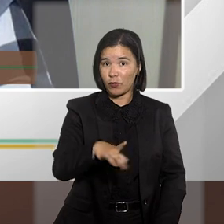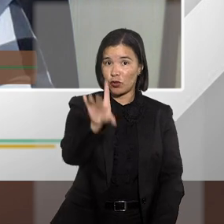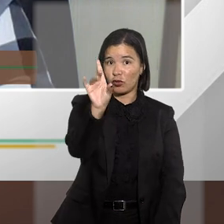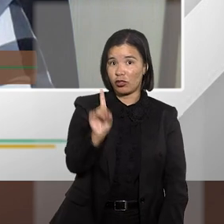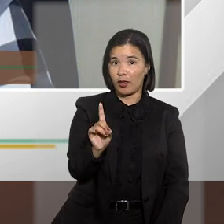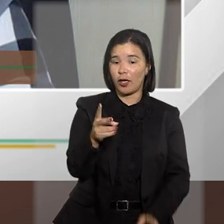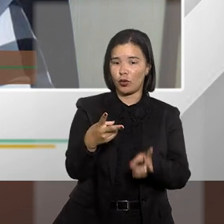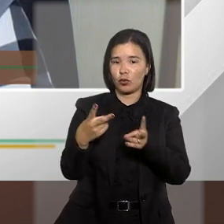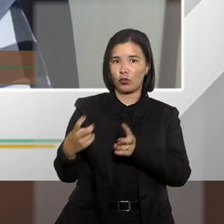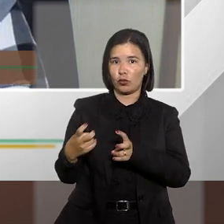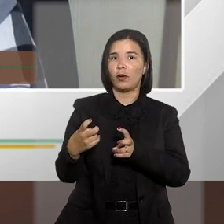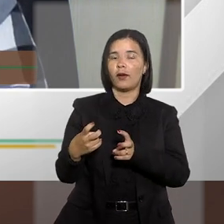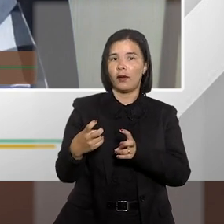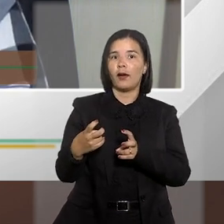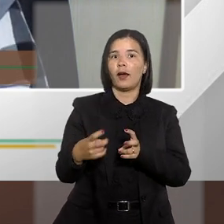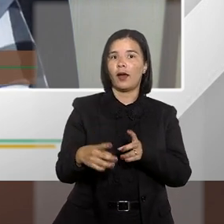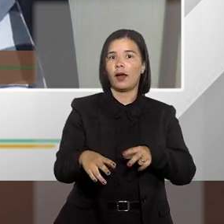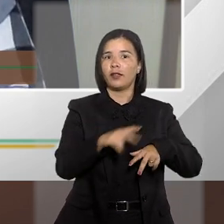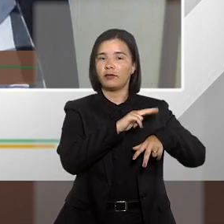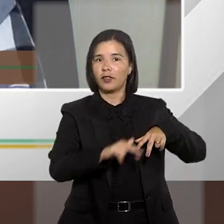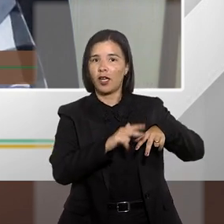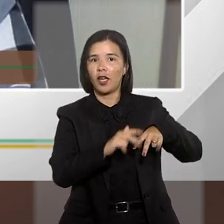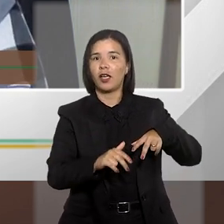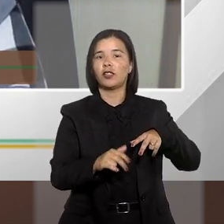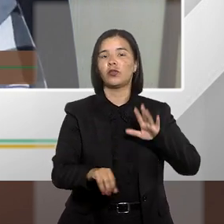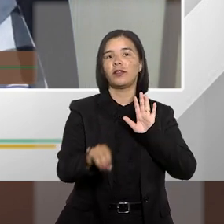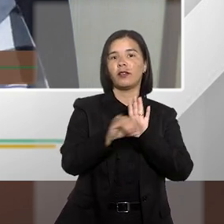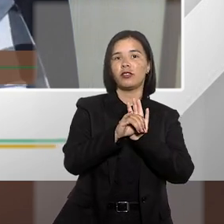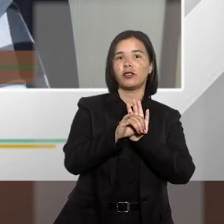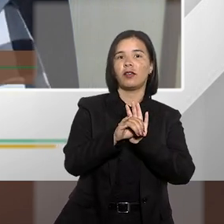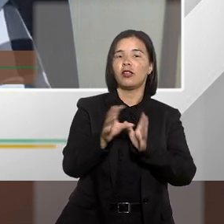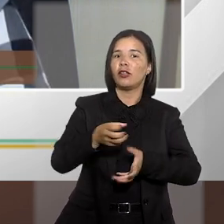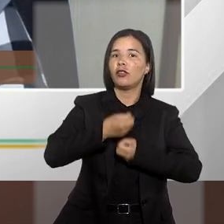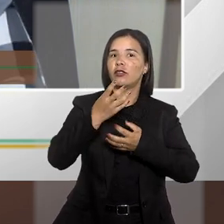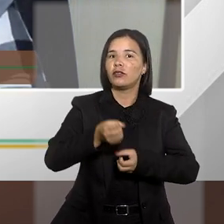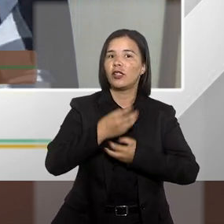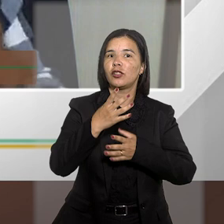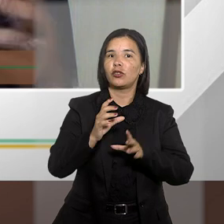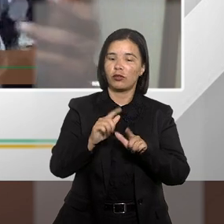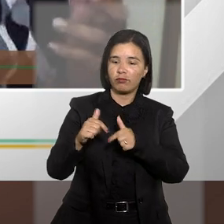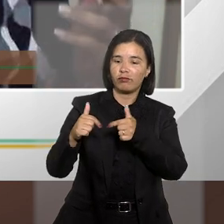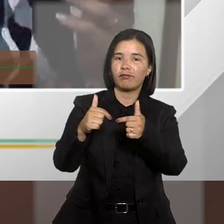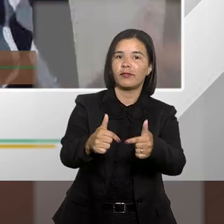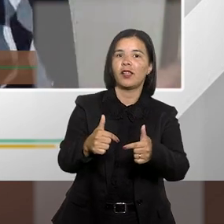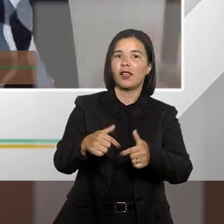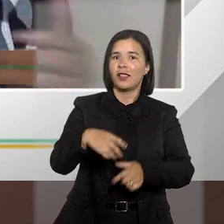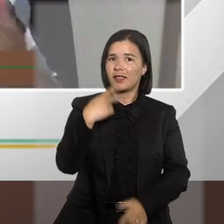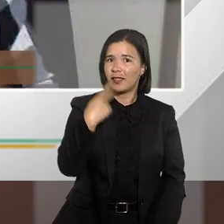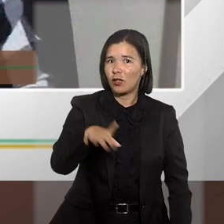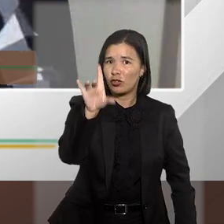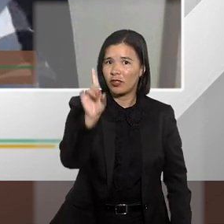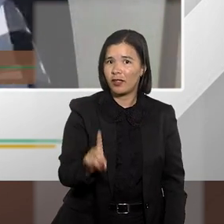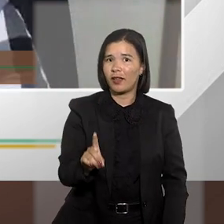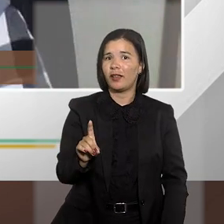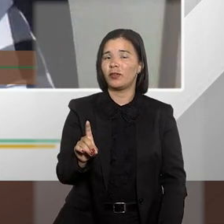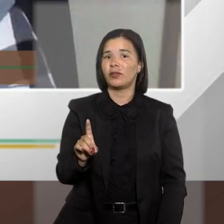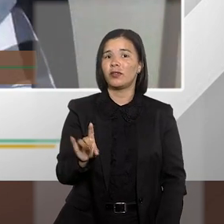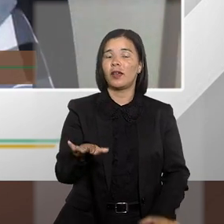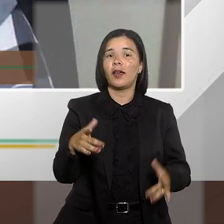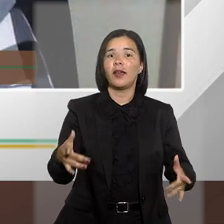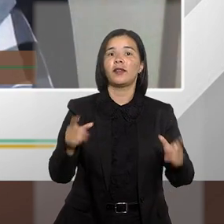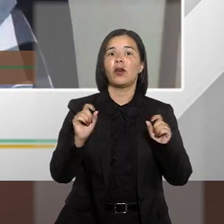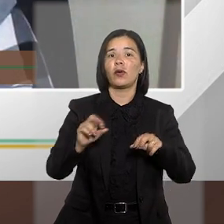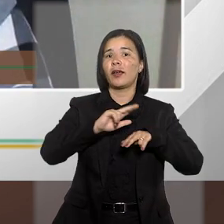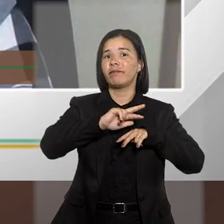ao reconhecimento ao gênero, à sua identidade, às suas expressões, à sua efetividade, aos seus direitos cíveis, etc.